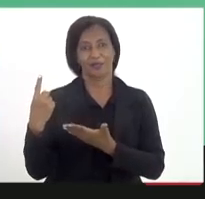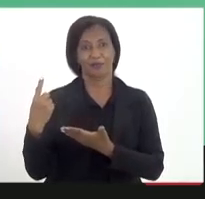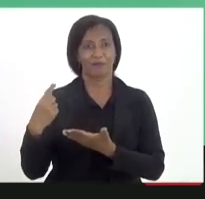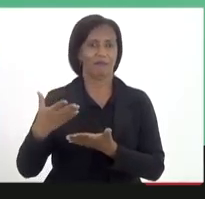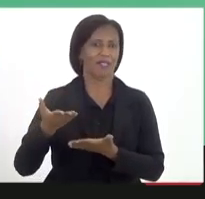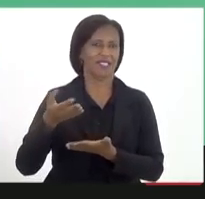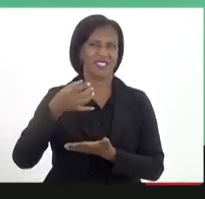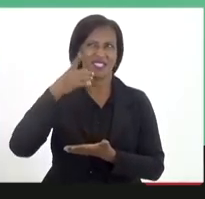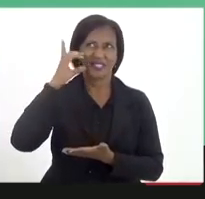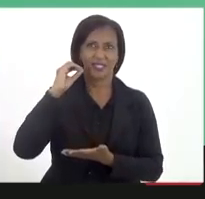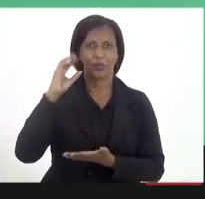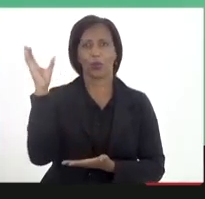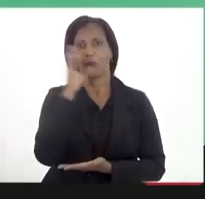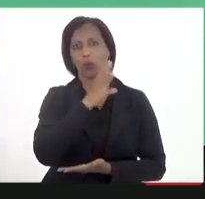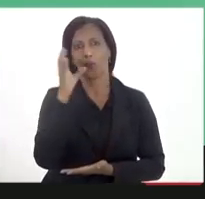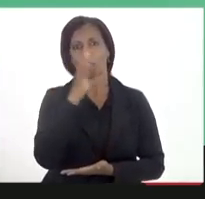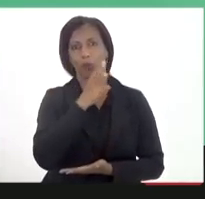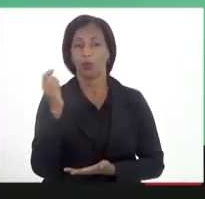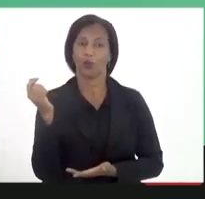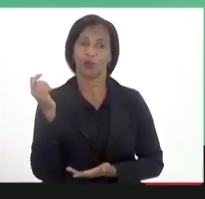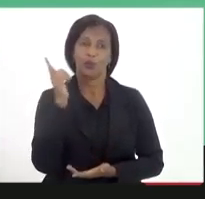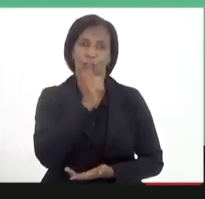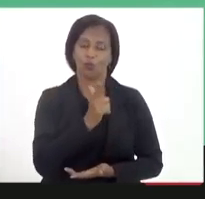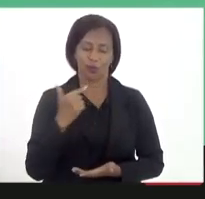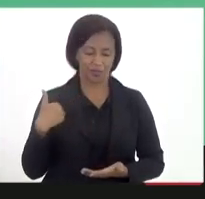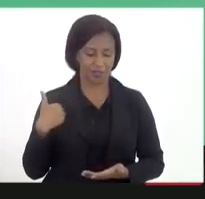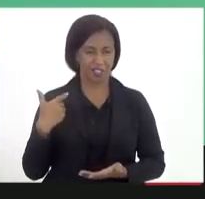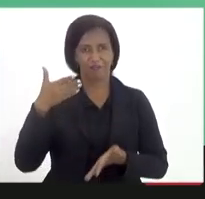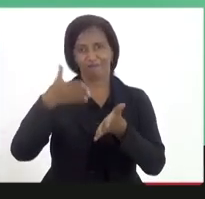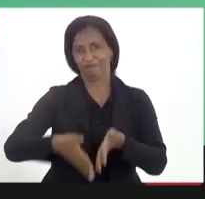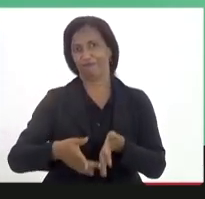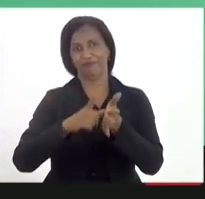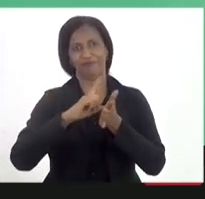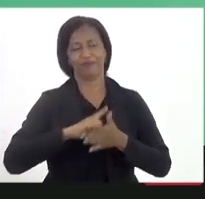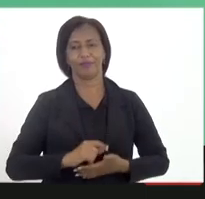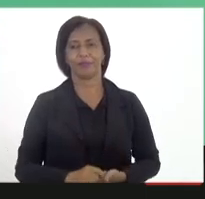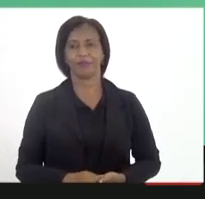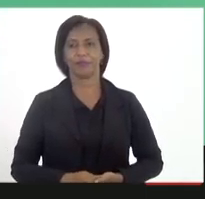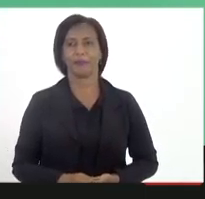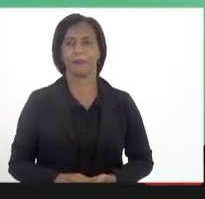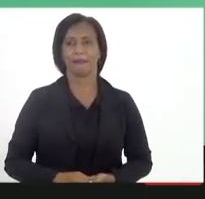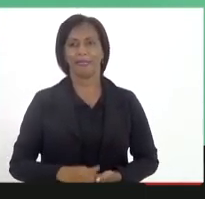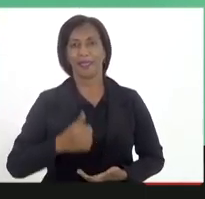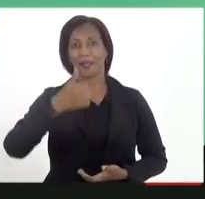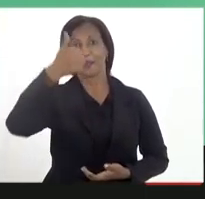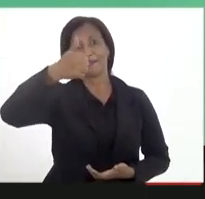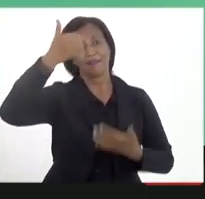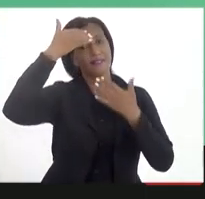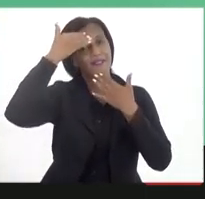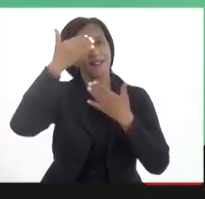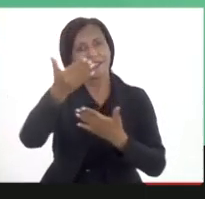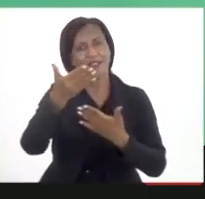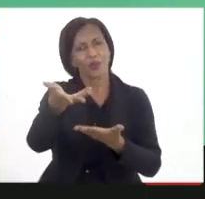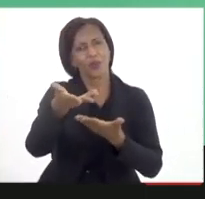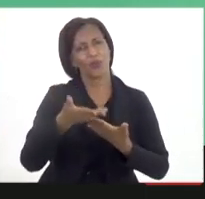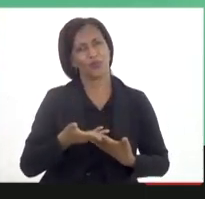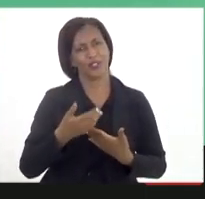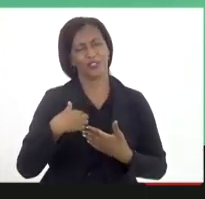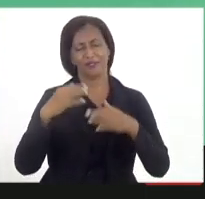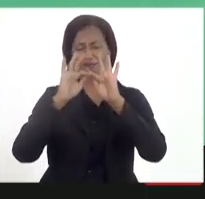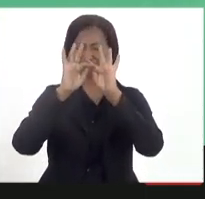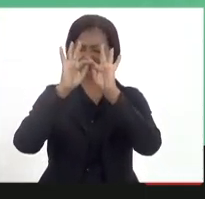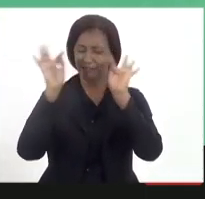cedo de emergência aí não conseguiu ingressar antes bom primeiro Agradecer o convite Fiquei muito